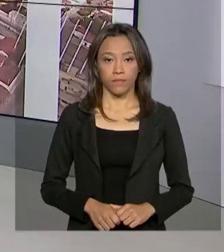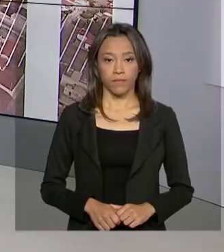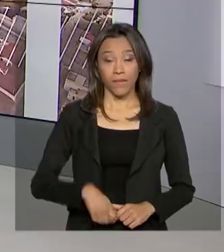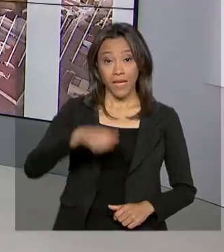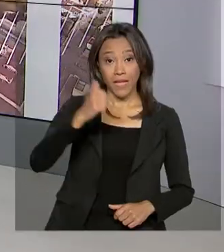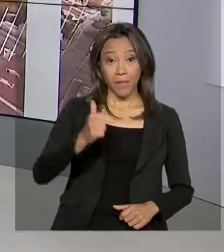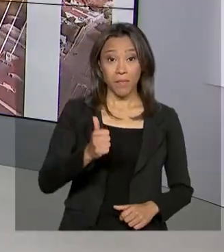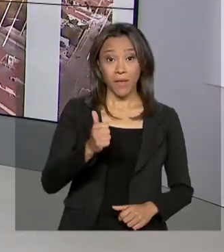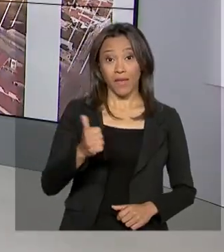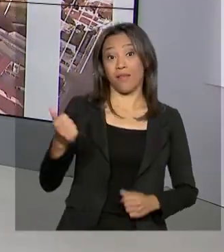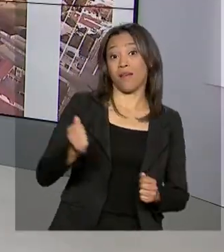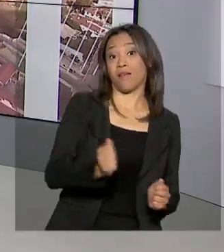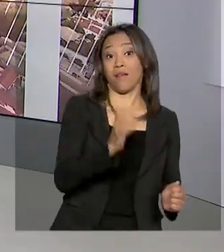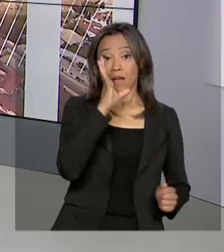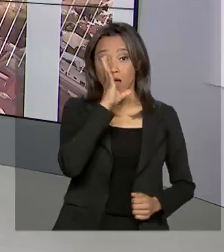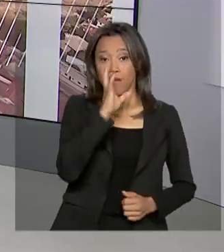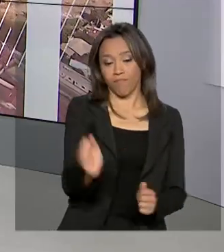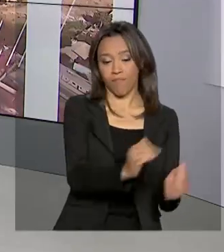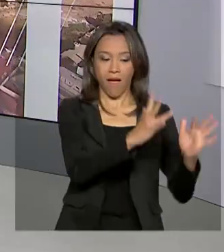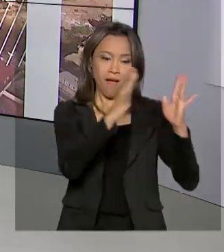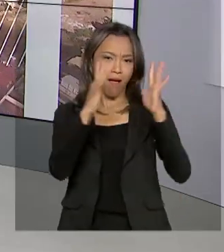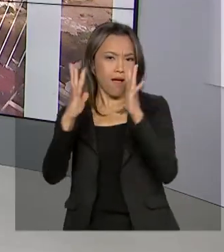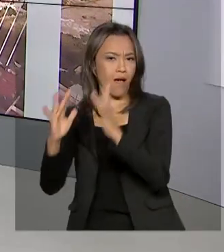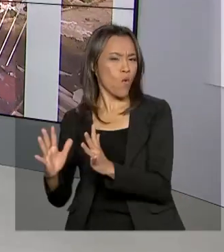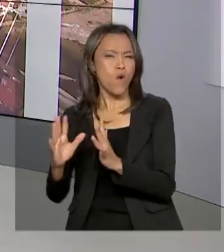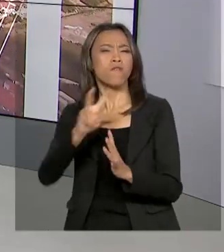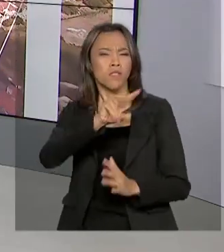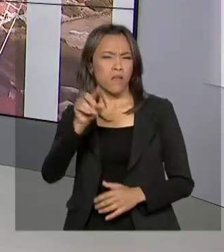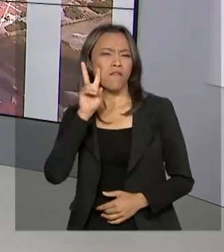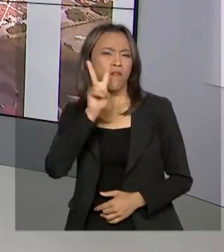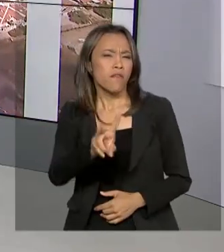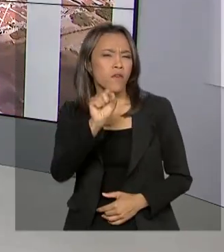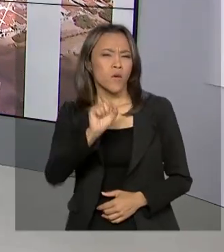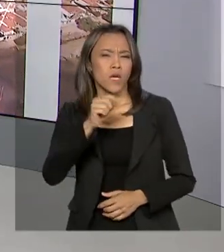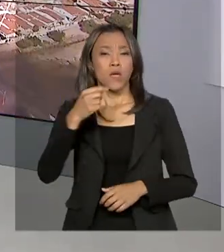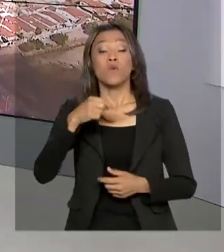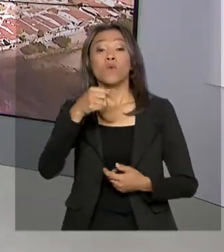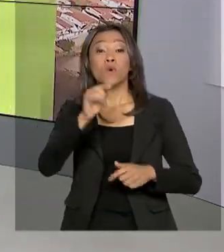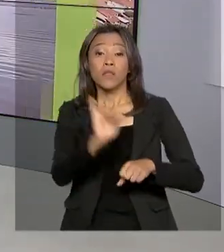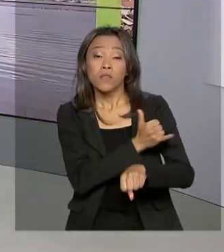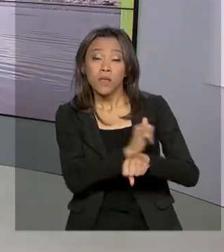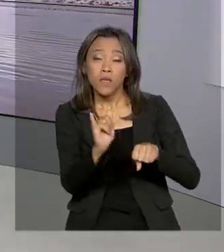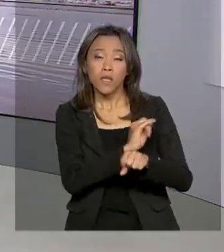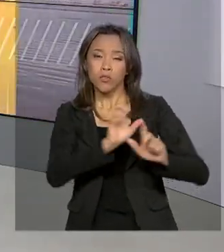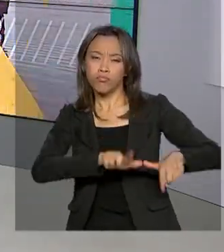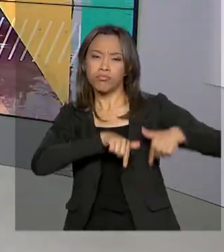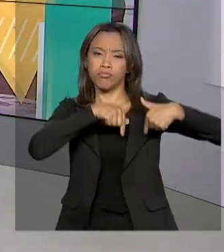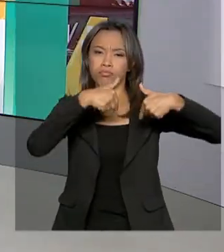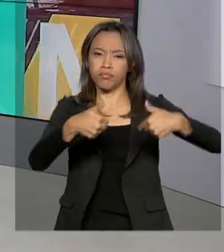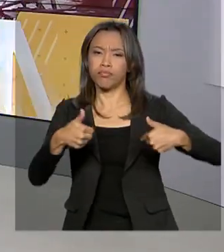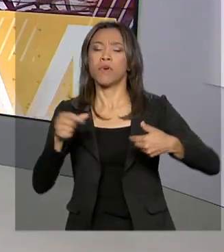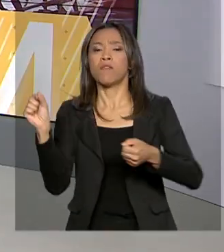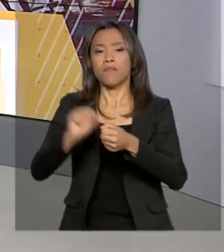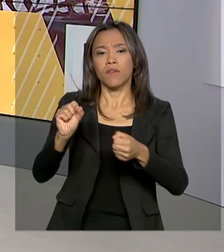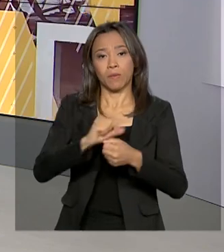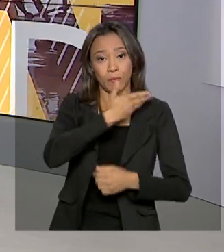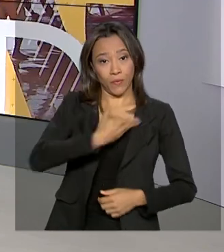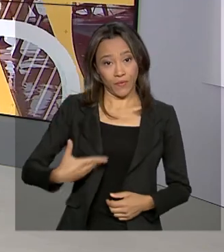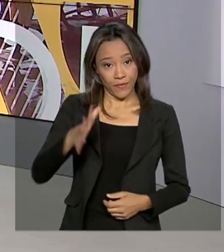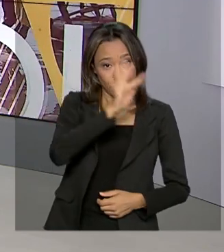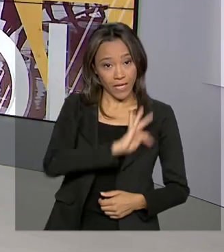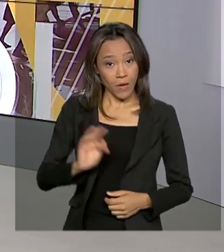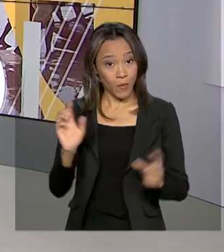Na primeira reportagem da série, você vai conferir as ações e estratégias adotadas pelo governo federal